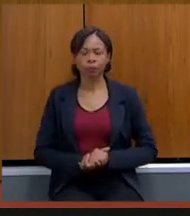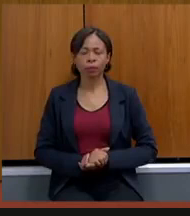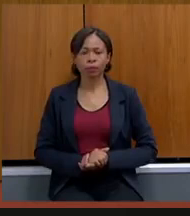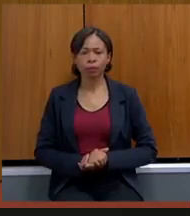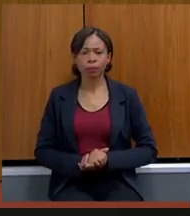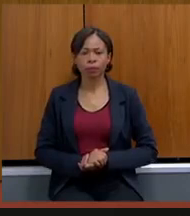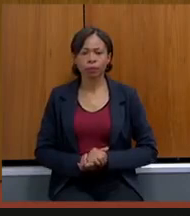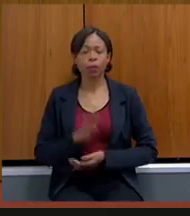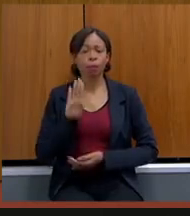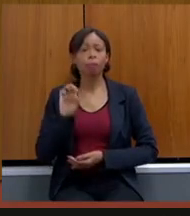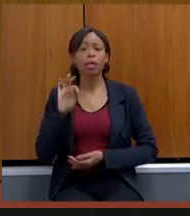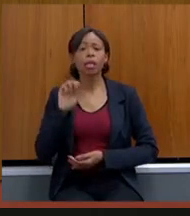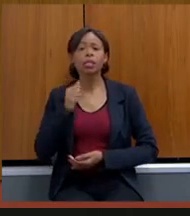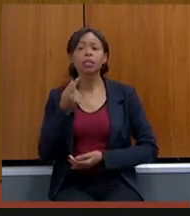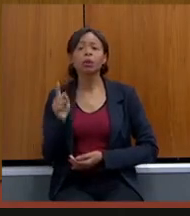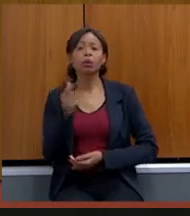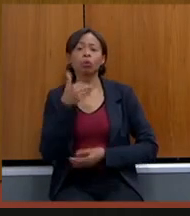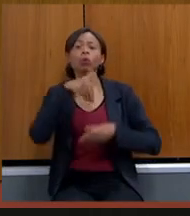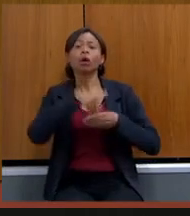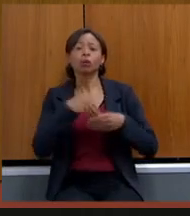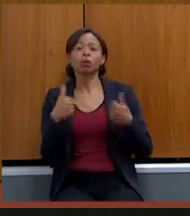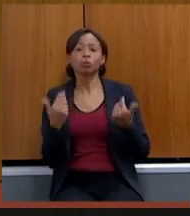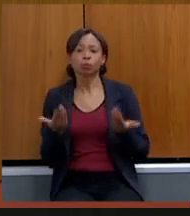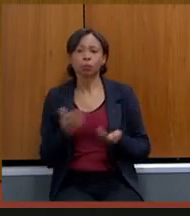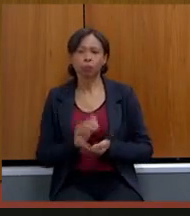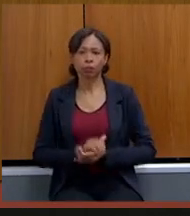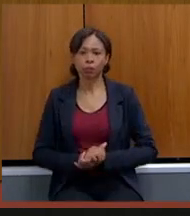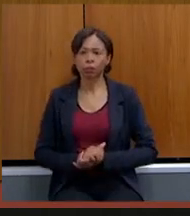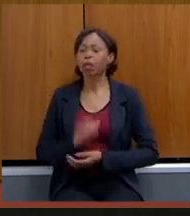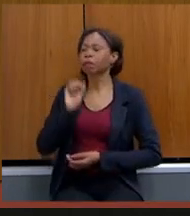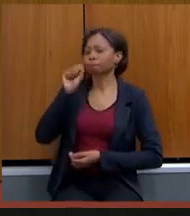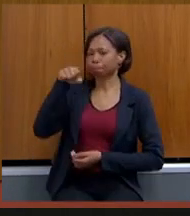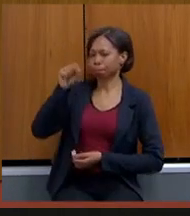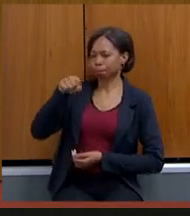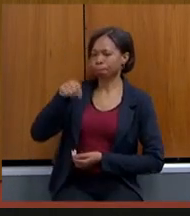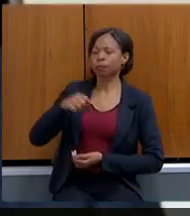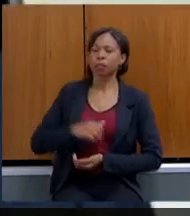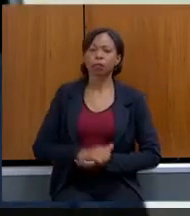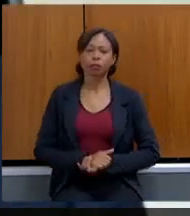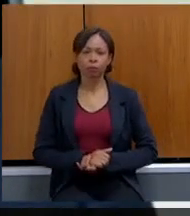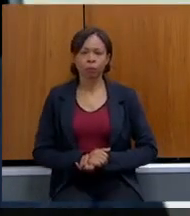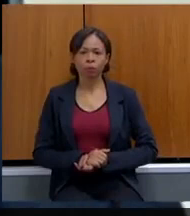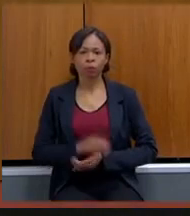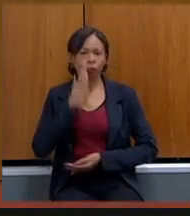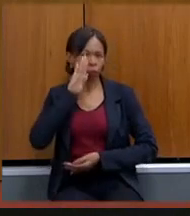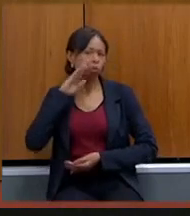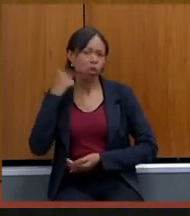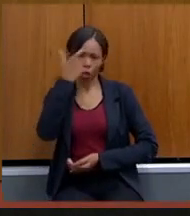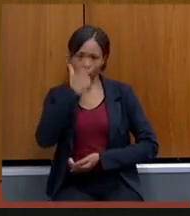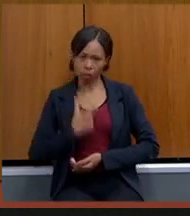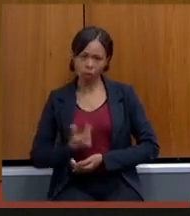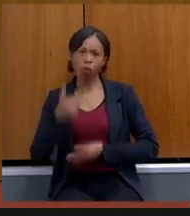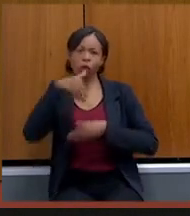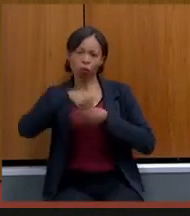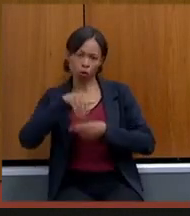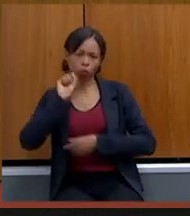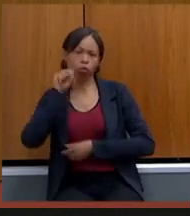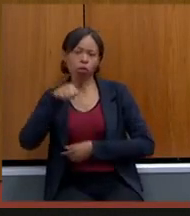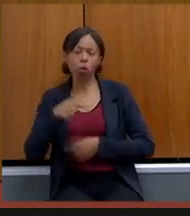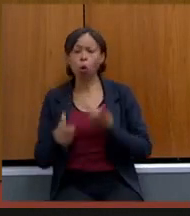deputada Deputado Betão como vota a observar dentro Obrigada Beatriz Cerqueira também volta